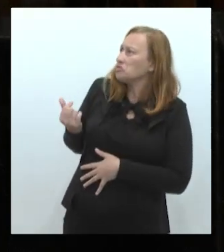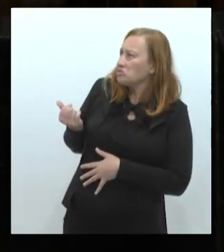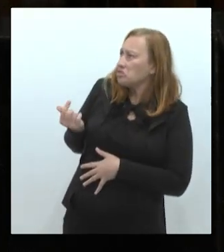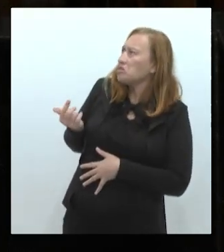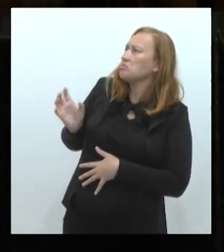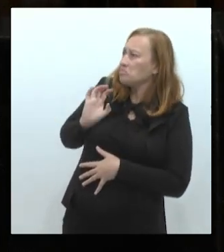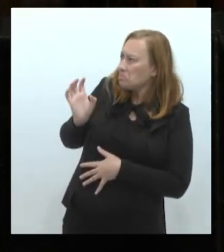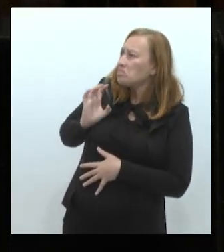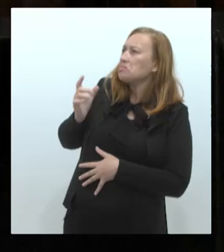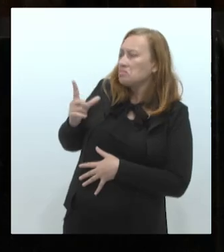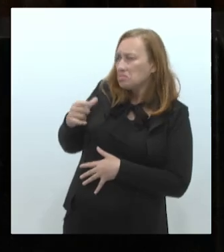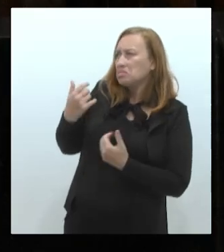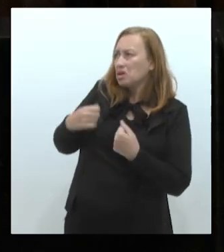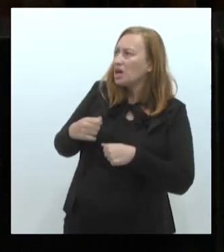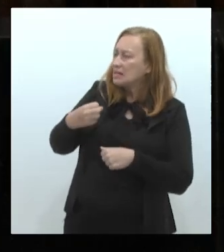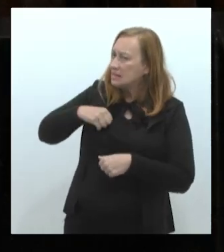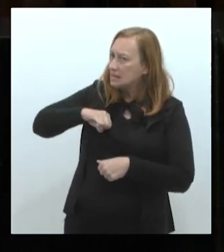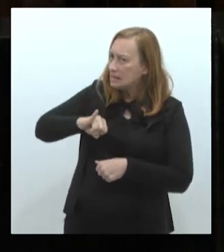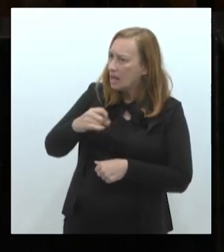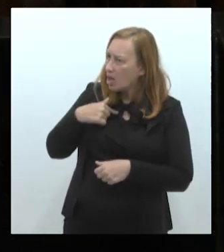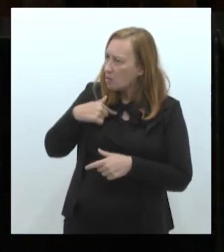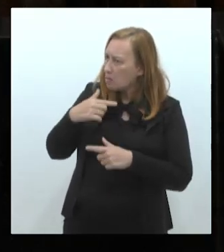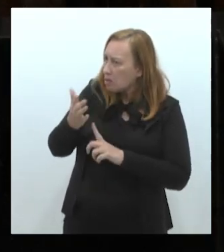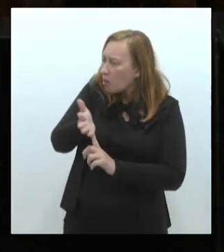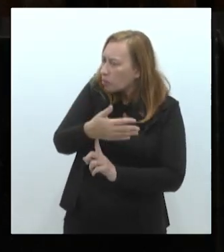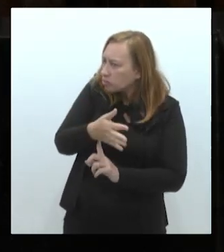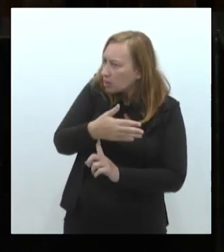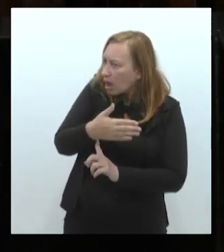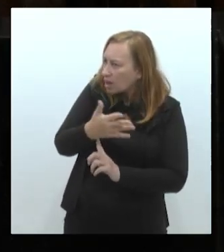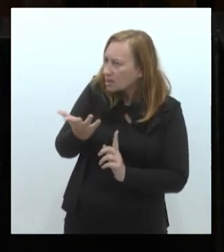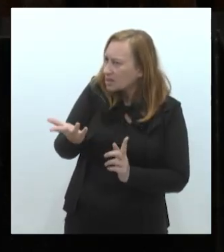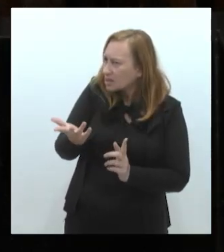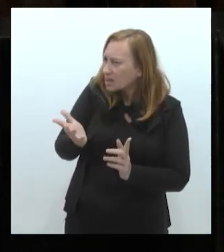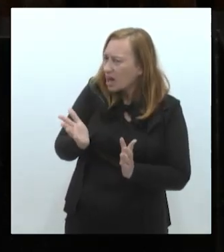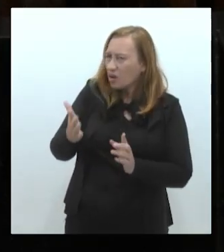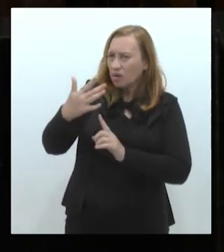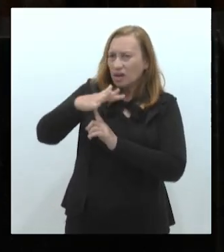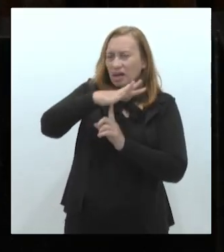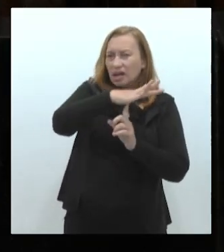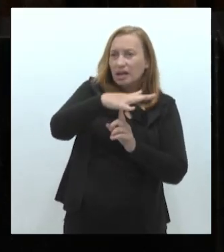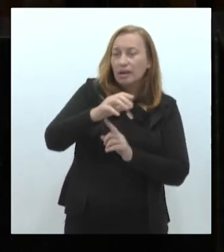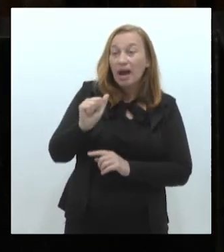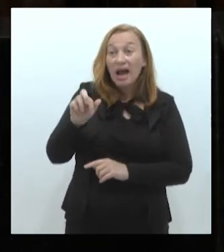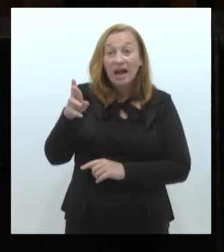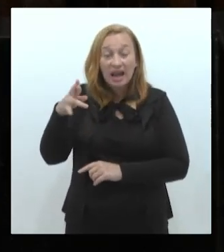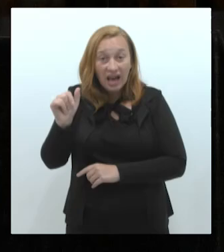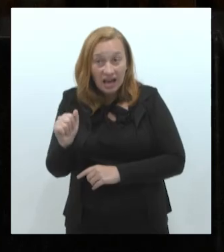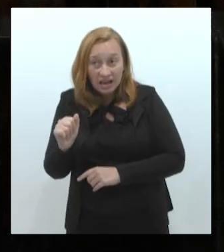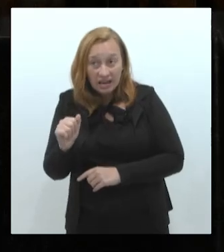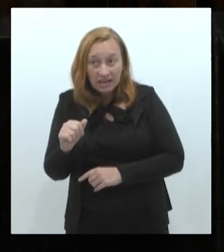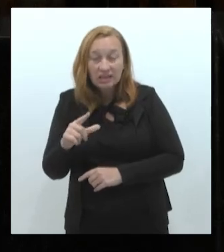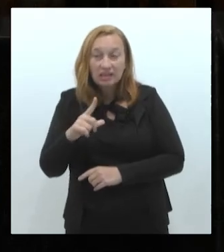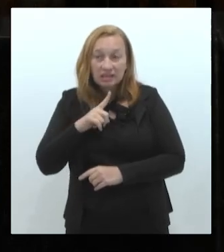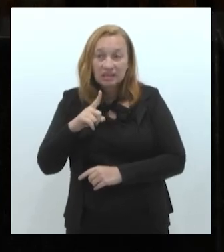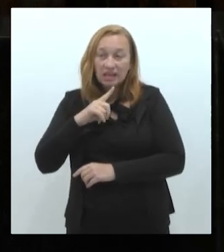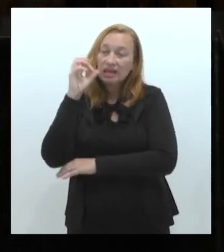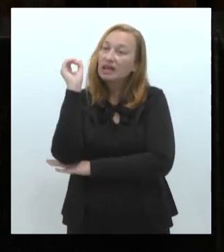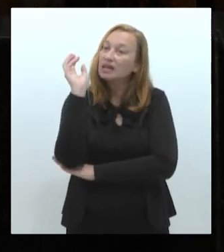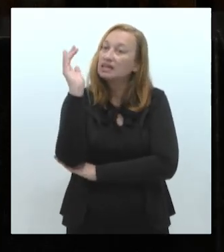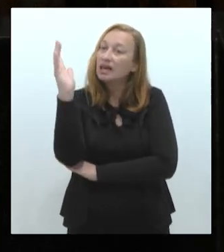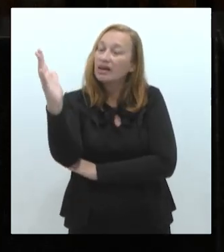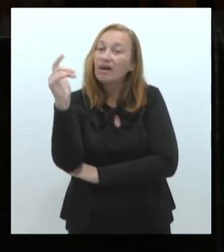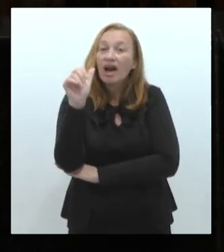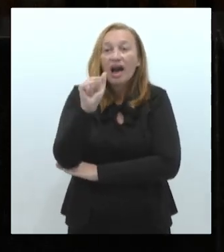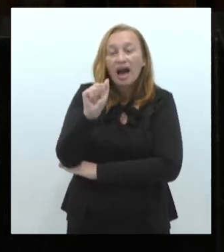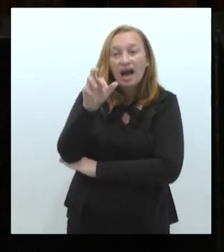morar num lugar que se eu vou pegar um táxi de helicóptero. Só que Araras tem um negócio chamado Rebio Araras, Reserva Biológica de Araras, que é uma